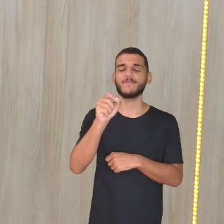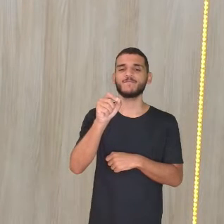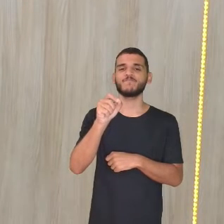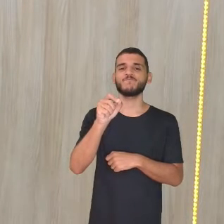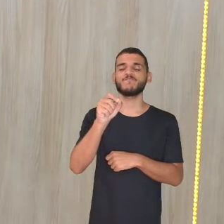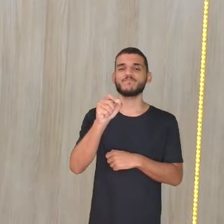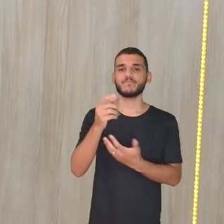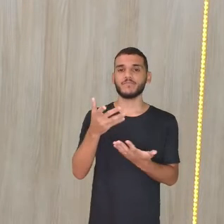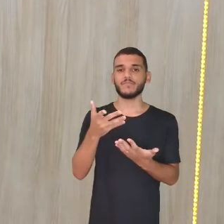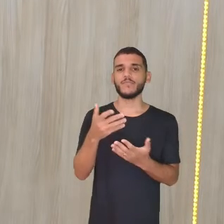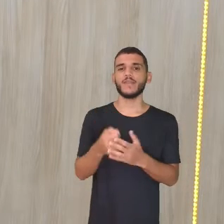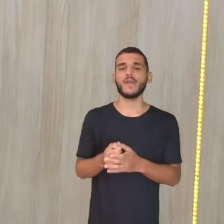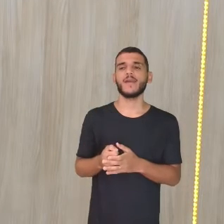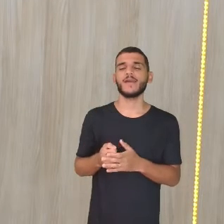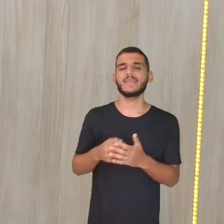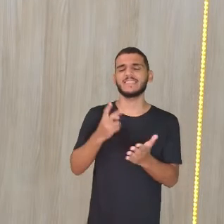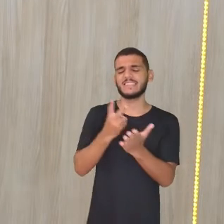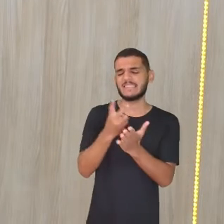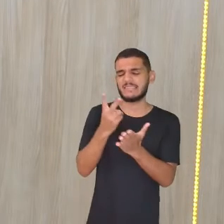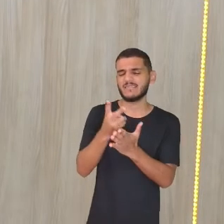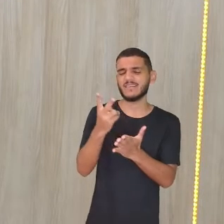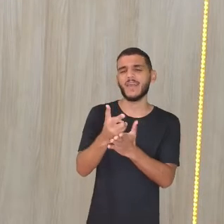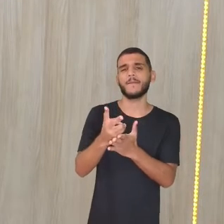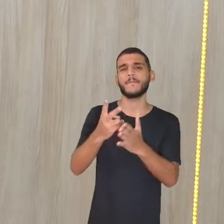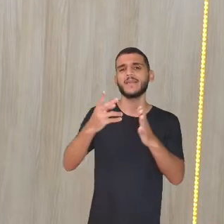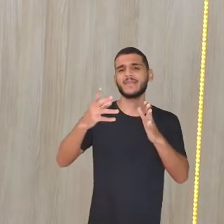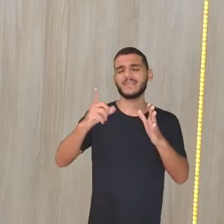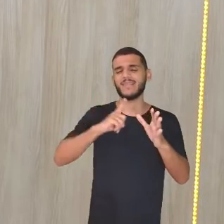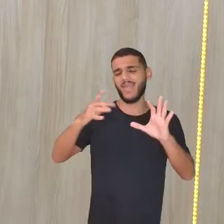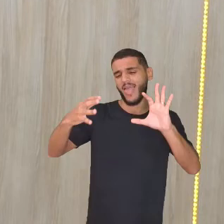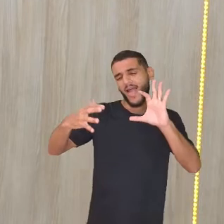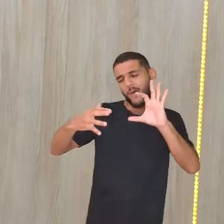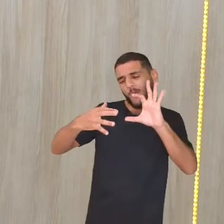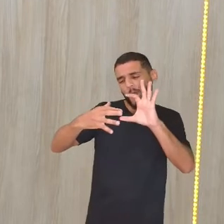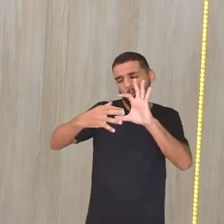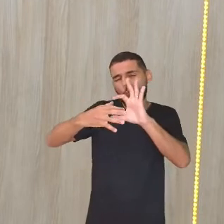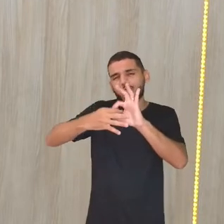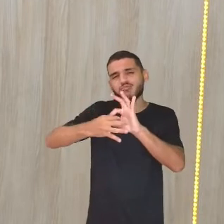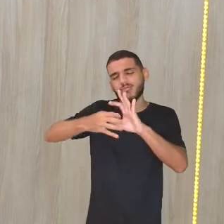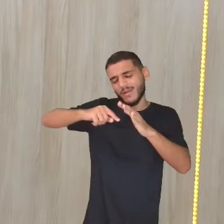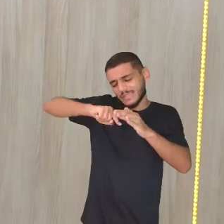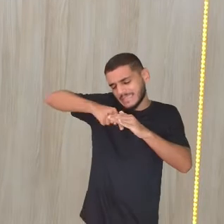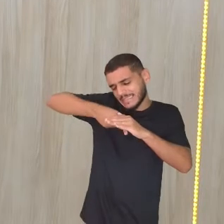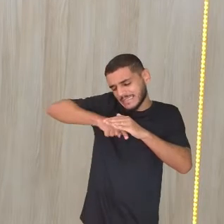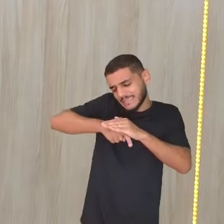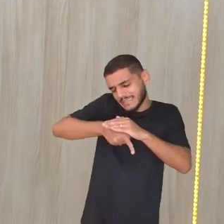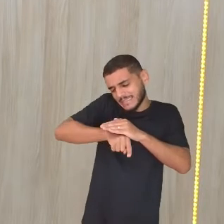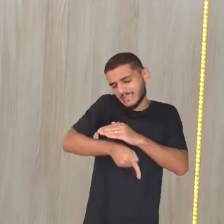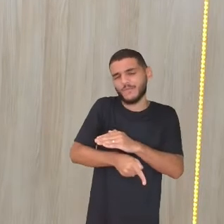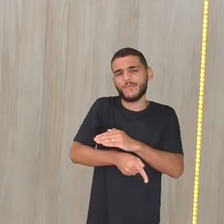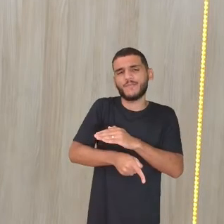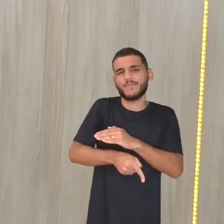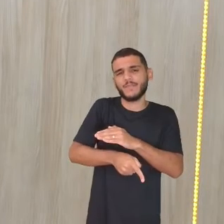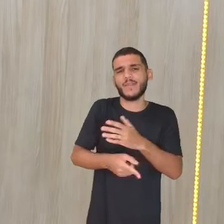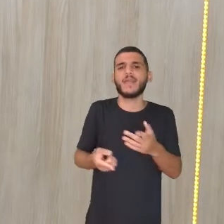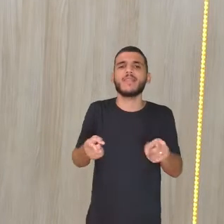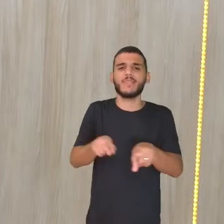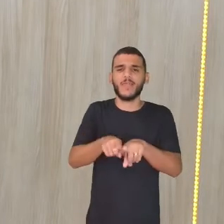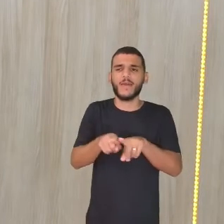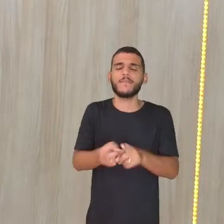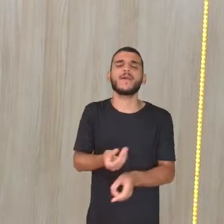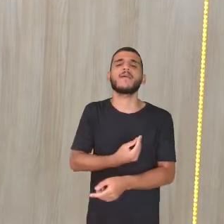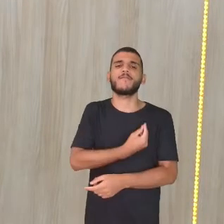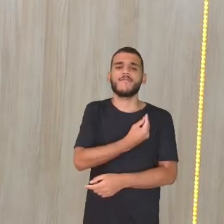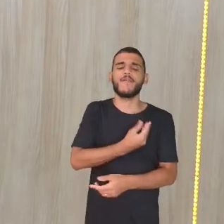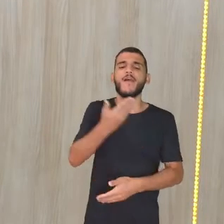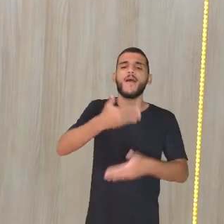fortalecer os nossos laços a cada dia mais. E sentir, não é? E vivenciar essa responsabilidade, não é?